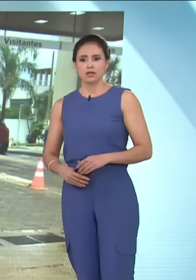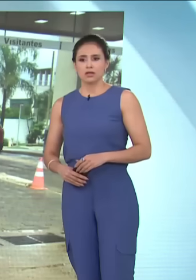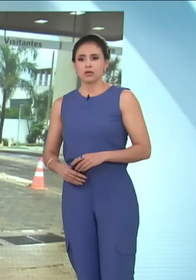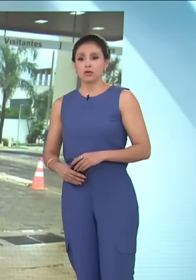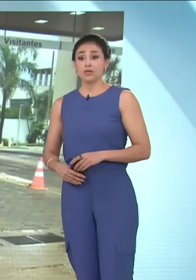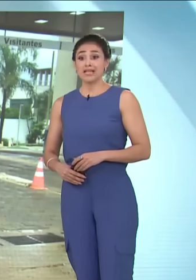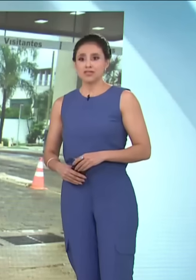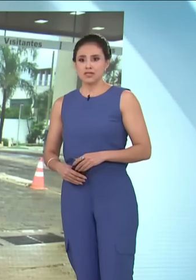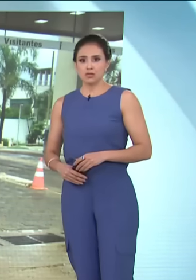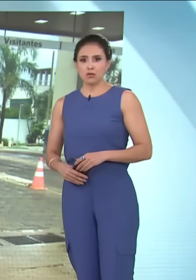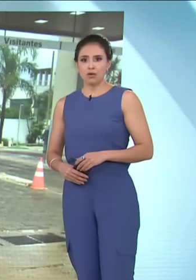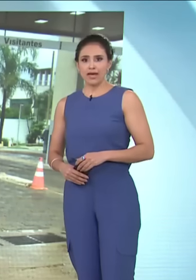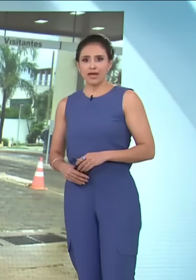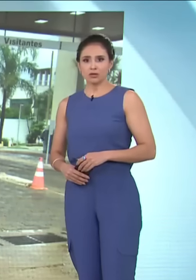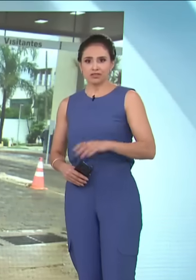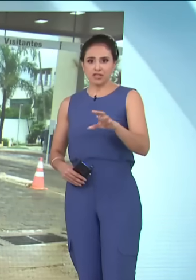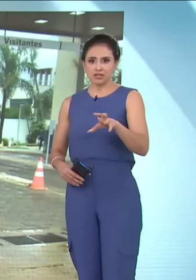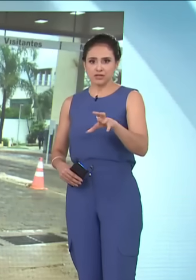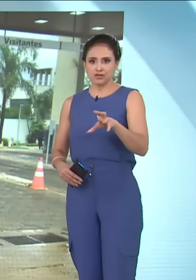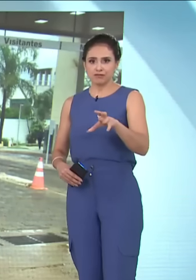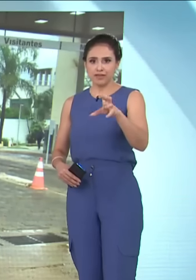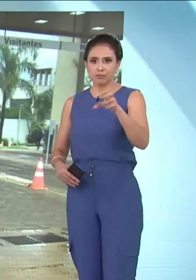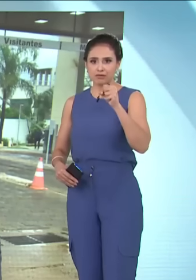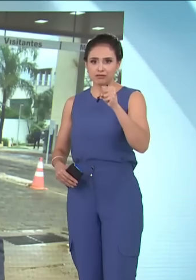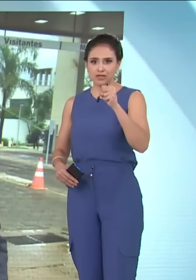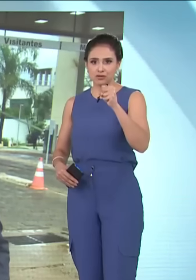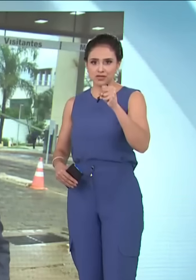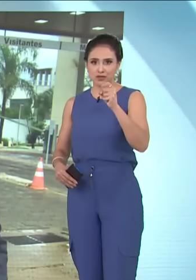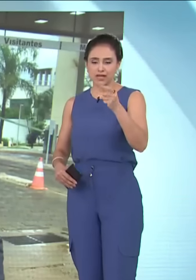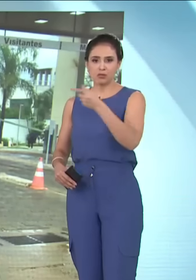combinado? Combinadíssimo. Qualquer novidade que você tiver, por favor, é só nos acionar enquanto...